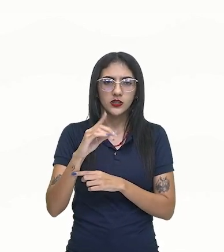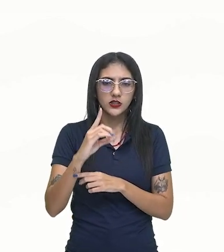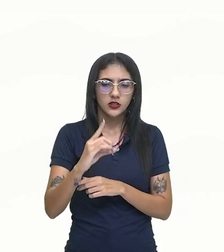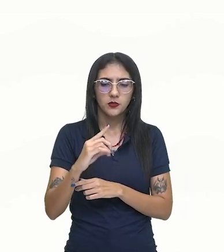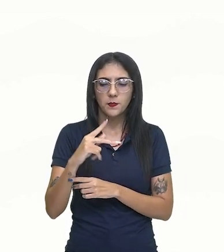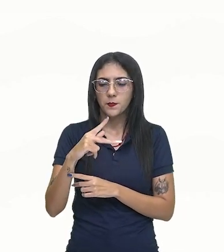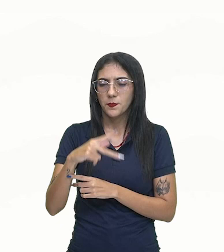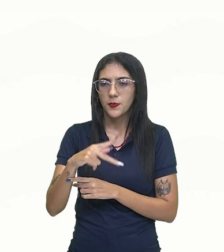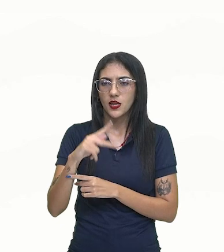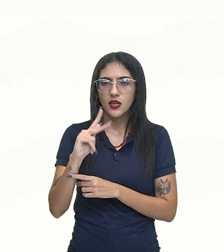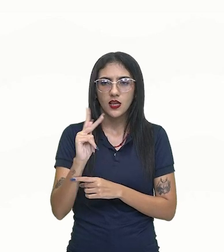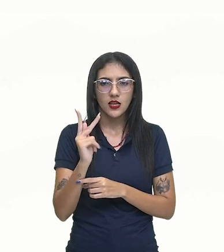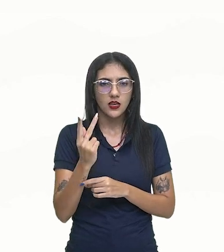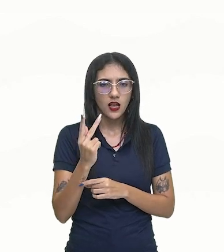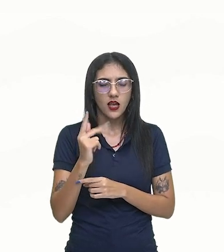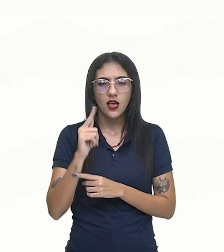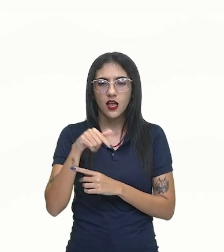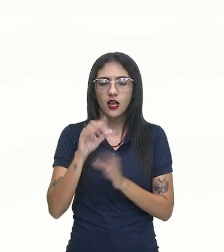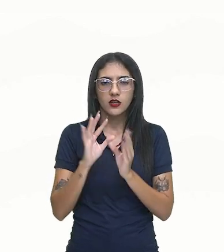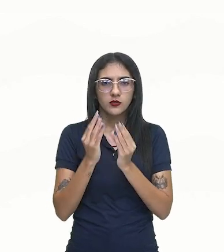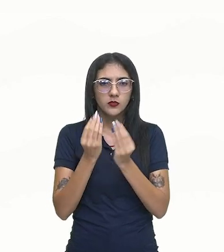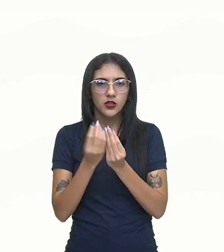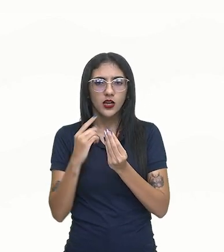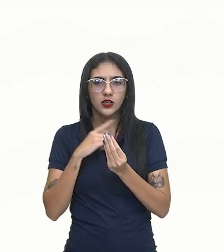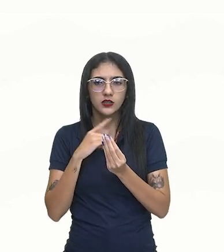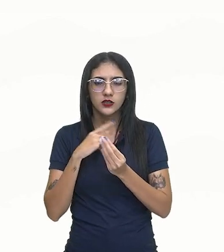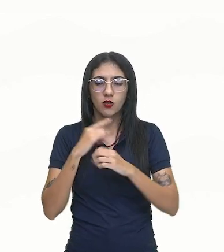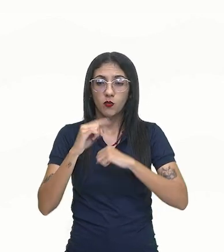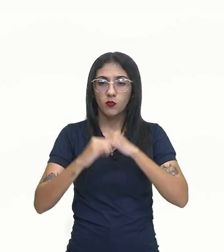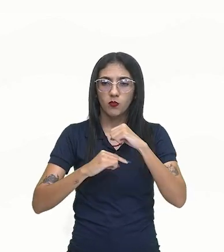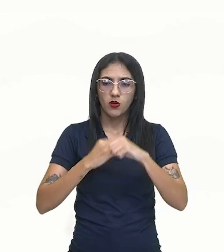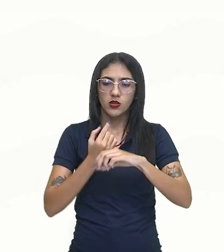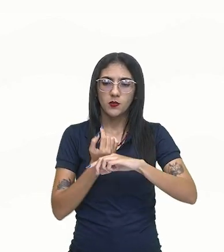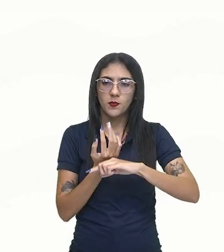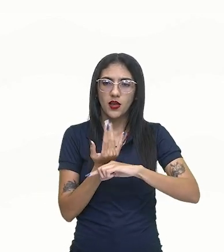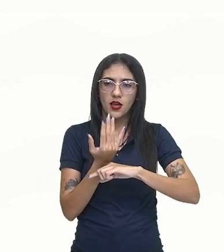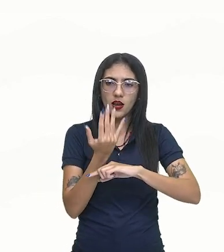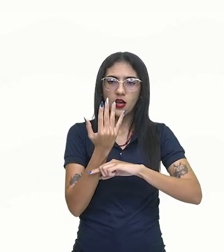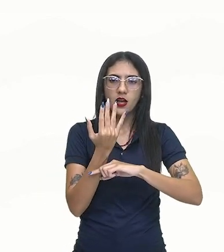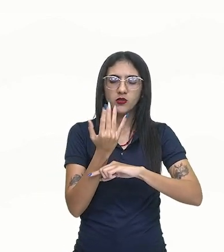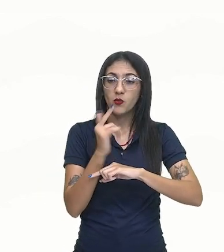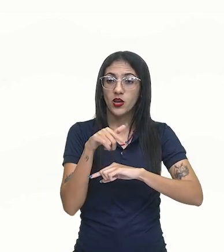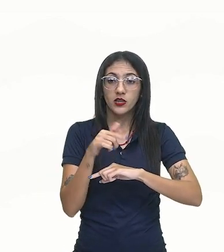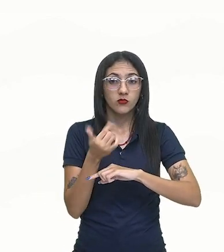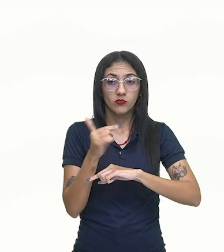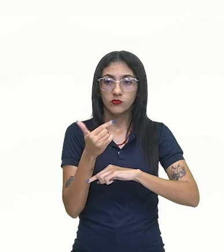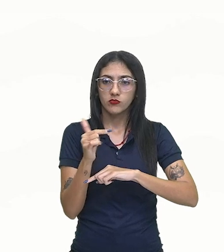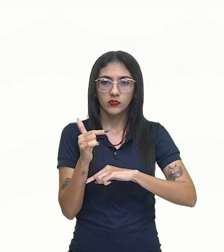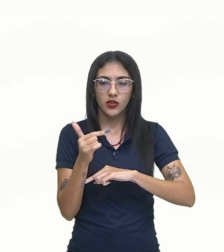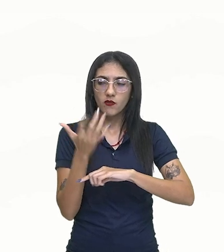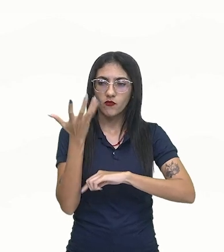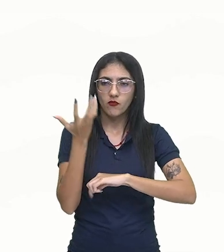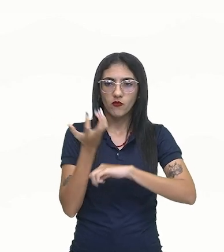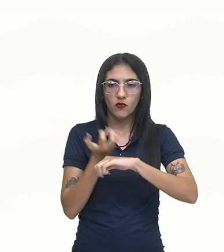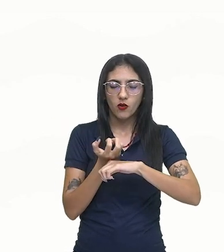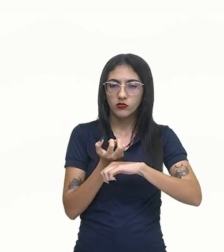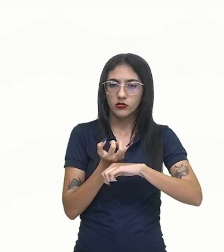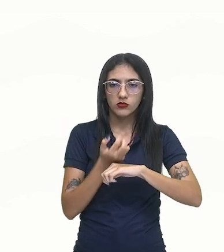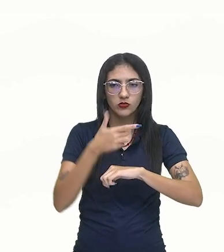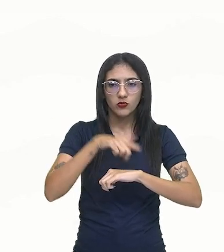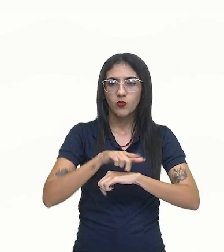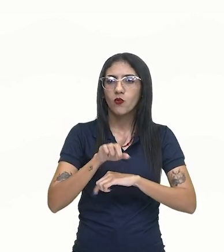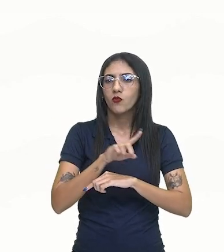gente fixar melhor, os elétrons que foram liberados pela clorofila não retornam para ela, e sim para o